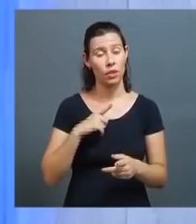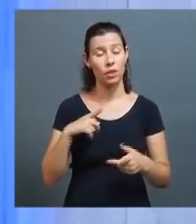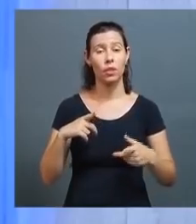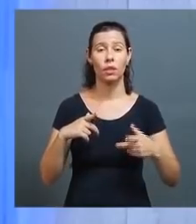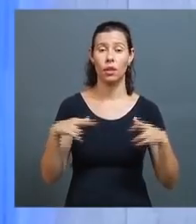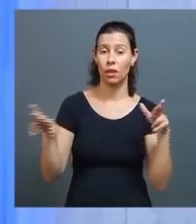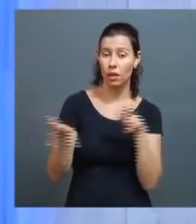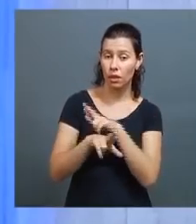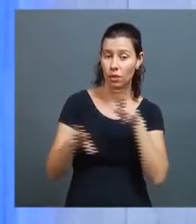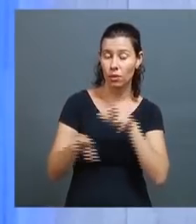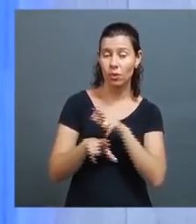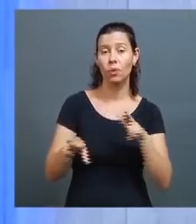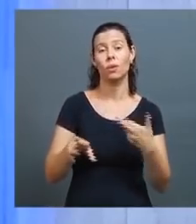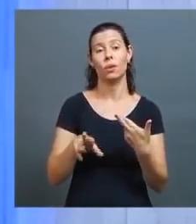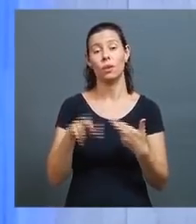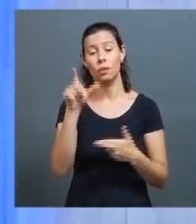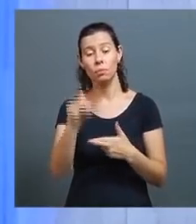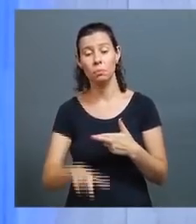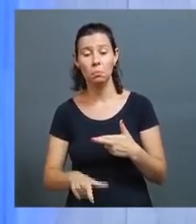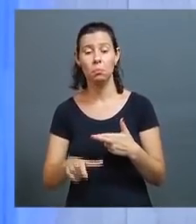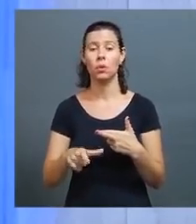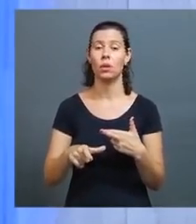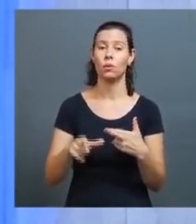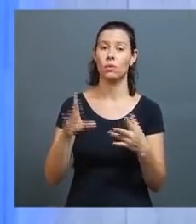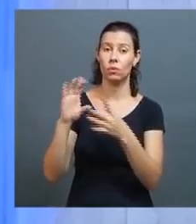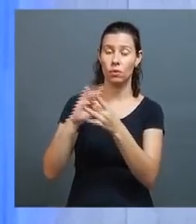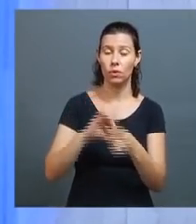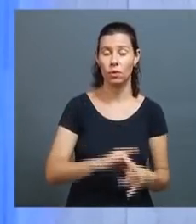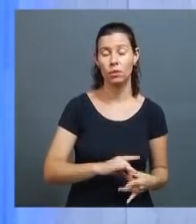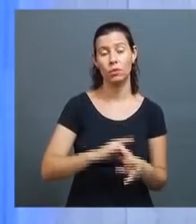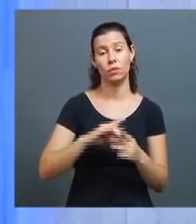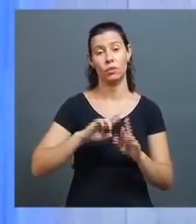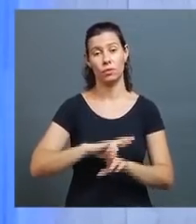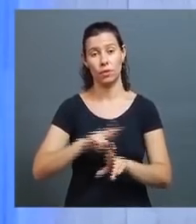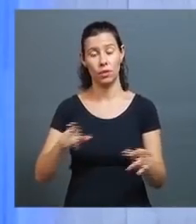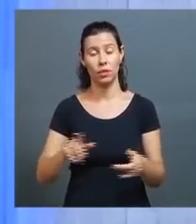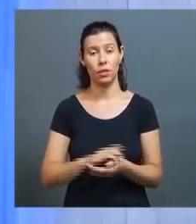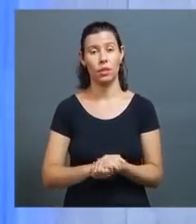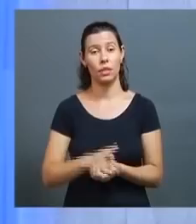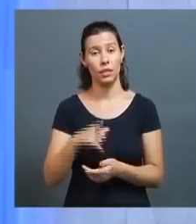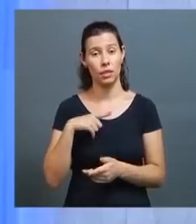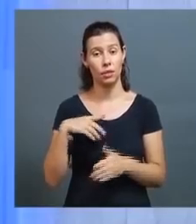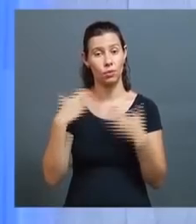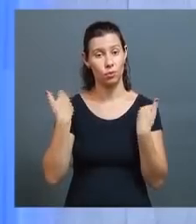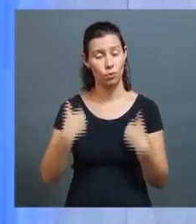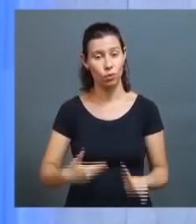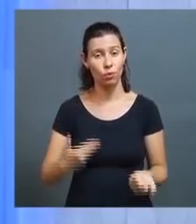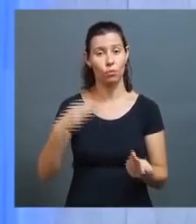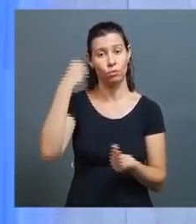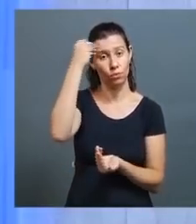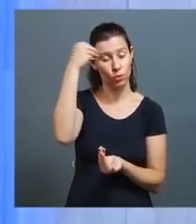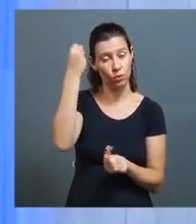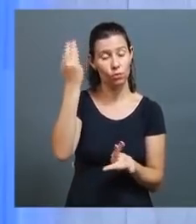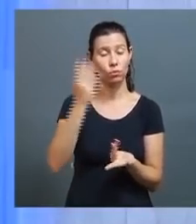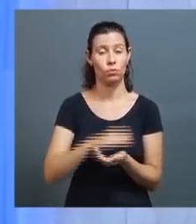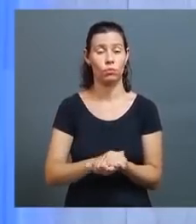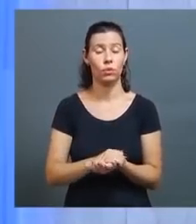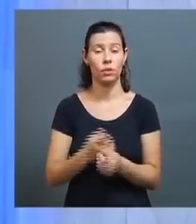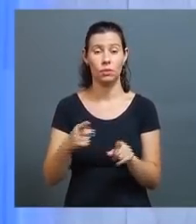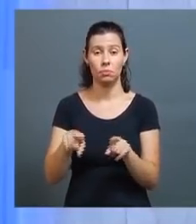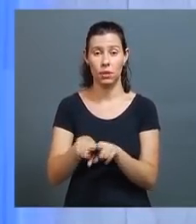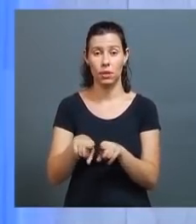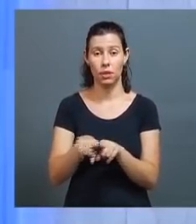que esse indivíduo estabelece em diferentes contextos, trazendo um aparato biológico, psicológico e